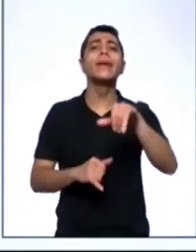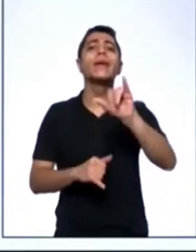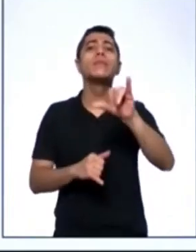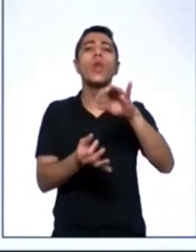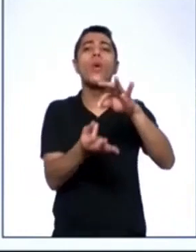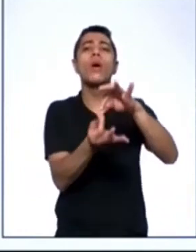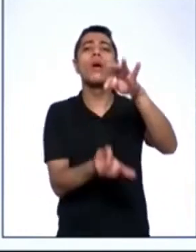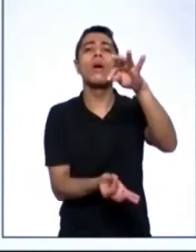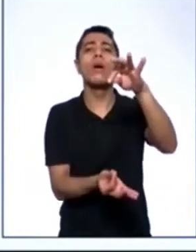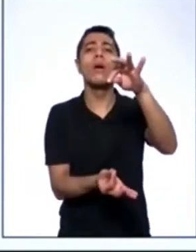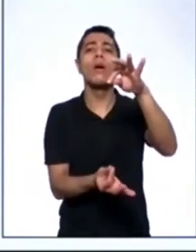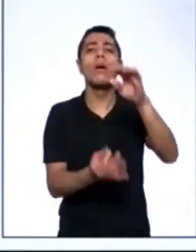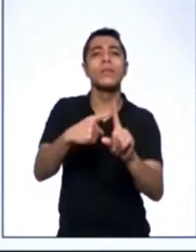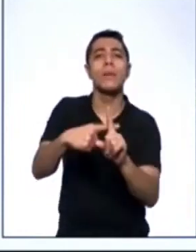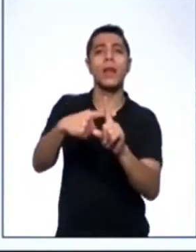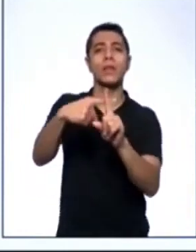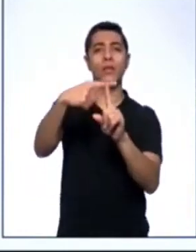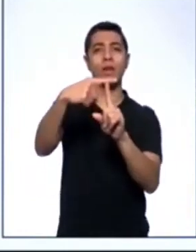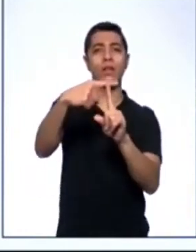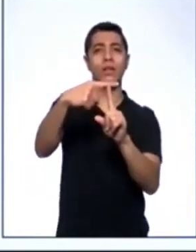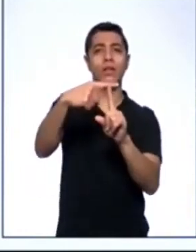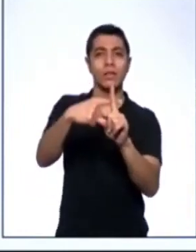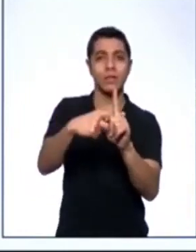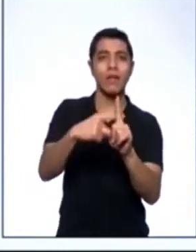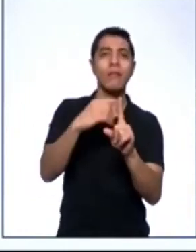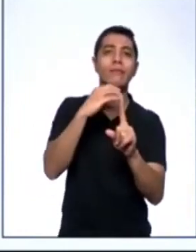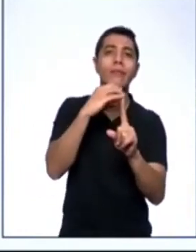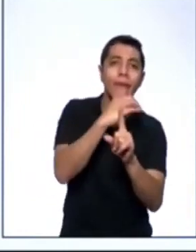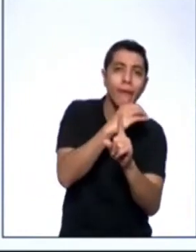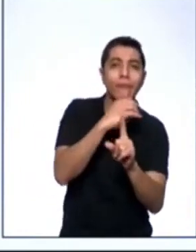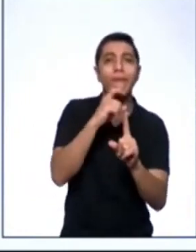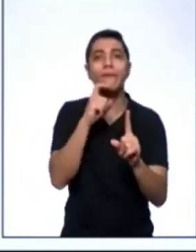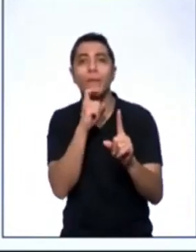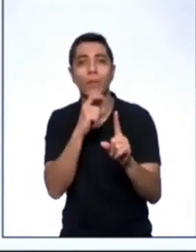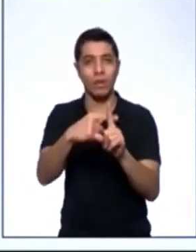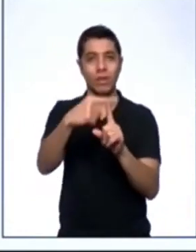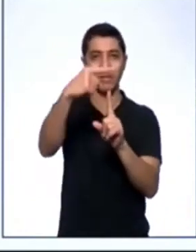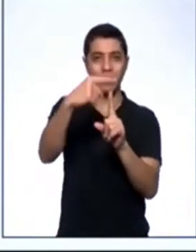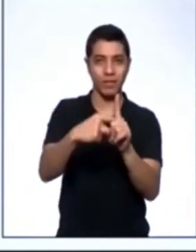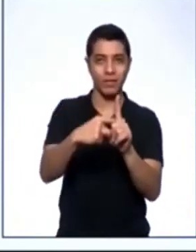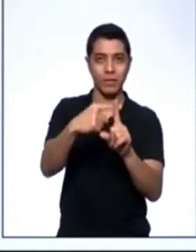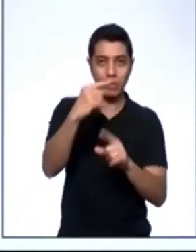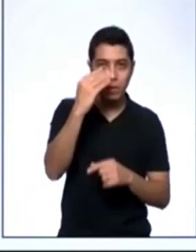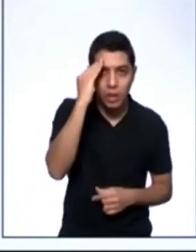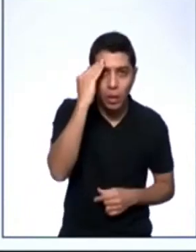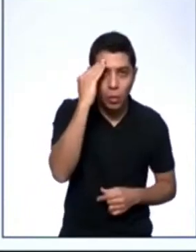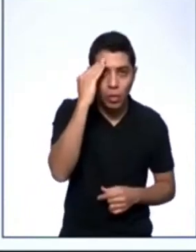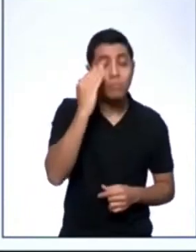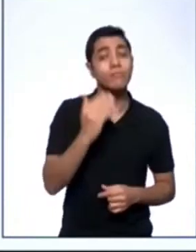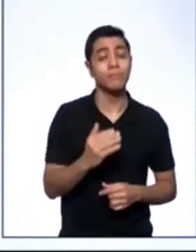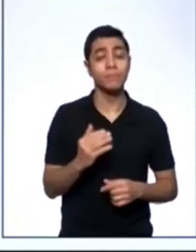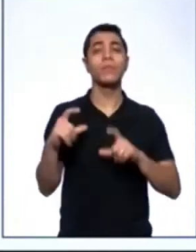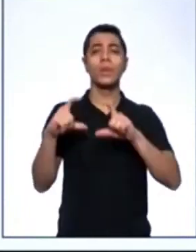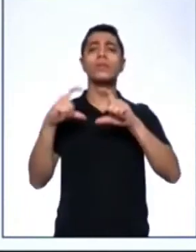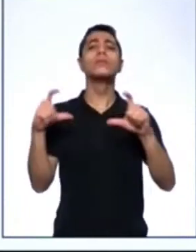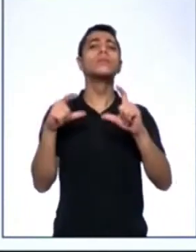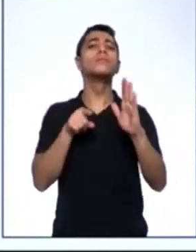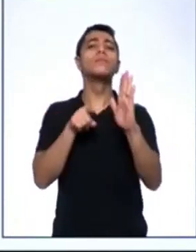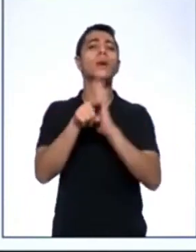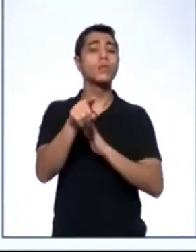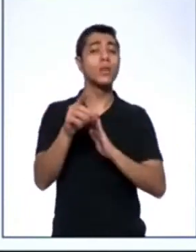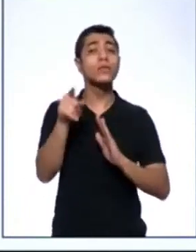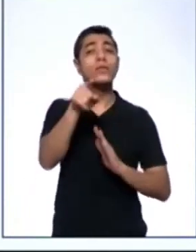tempo e não e pronto nós temos a temperatura e ele quer saber pelas alternativas